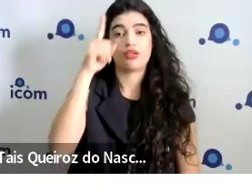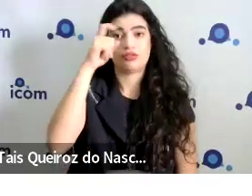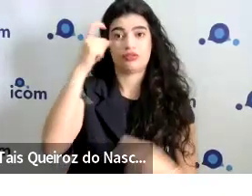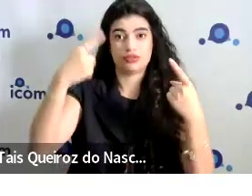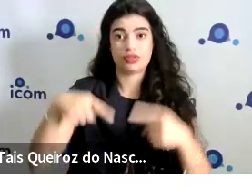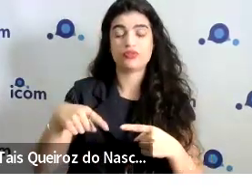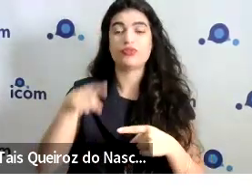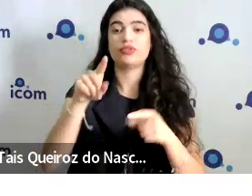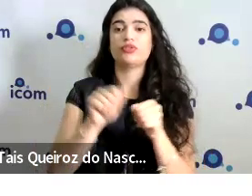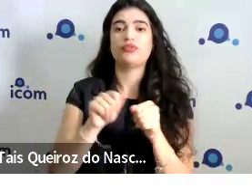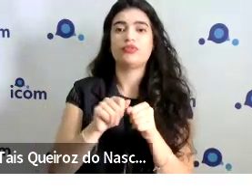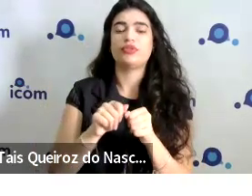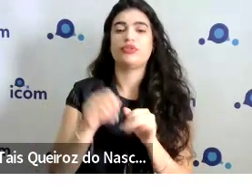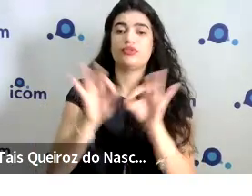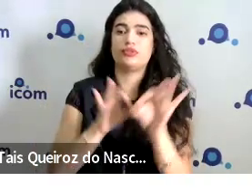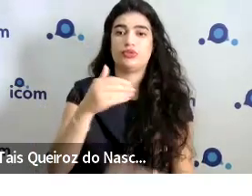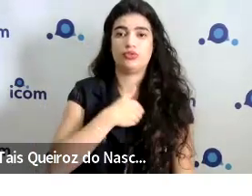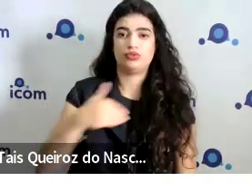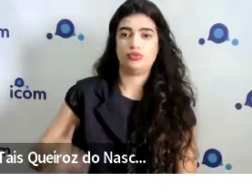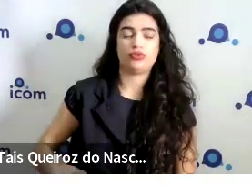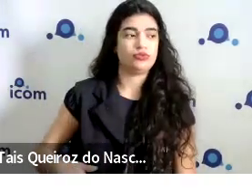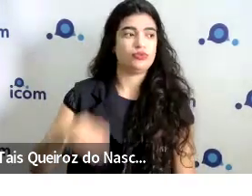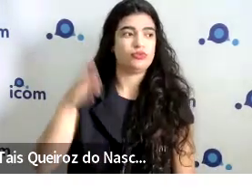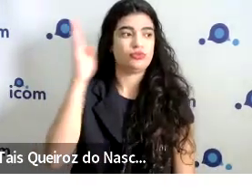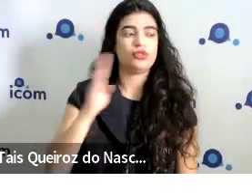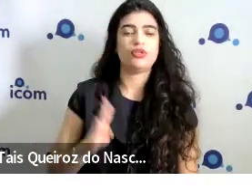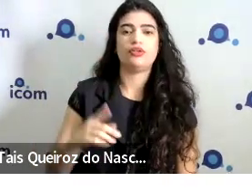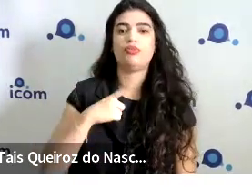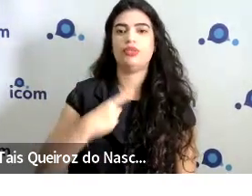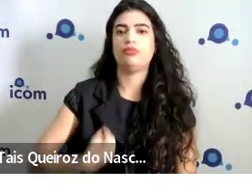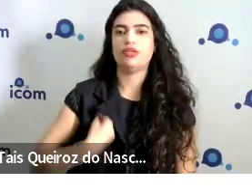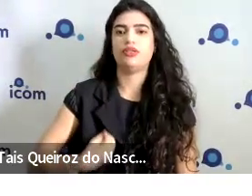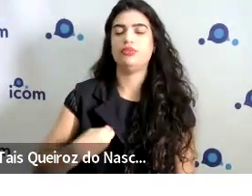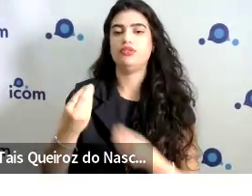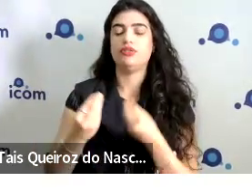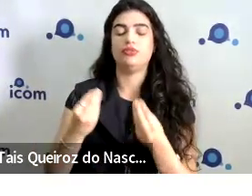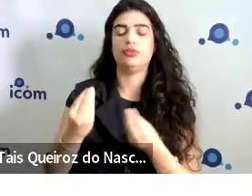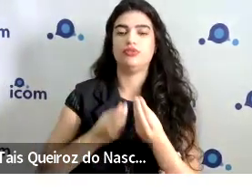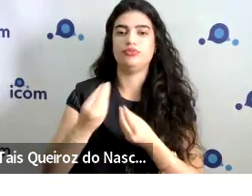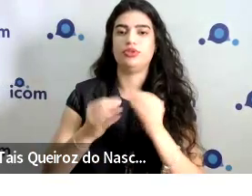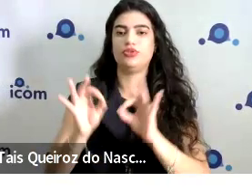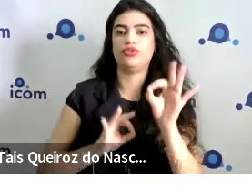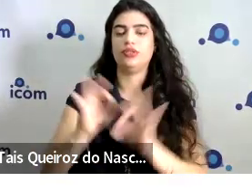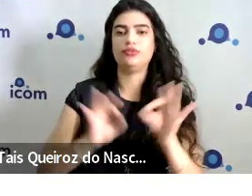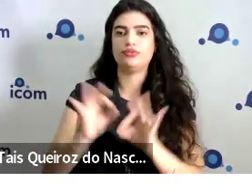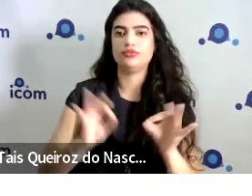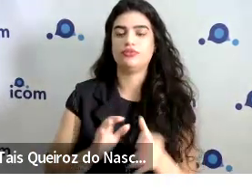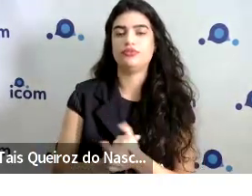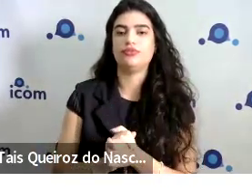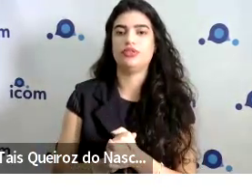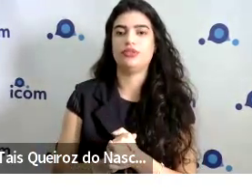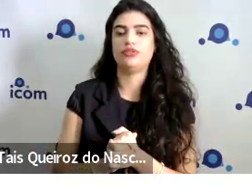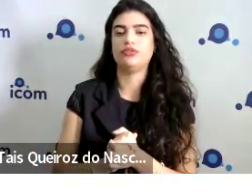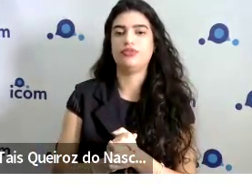feito para o governo brasileiro, que investiu significativamente aí nos últimos anos para tentar melhorar a posição dele num